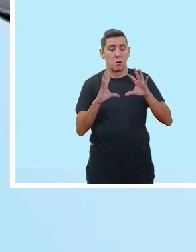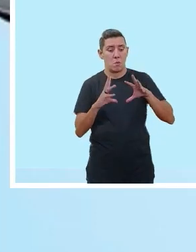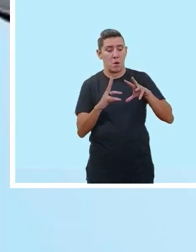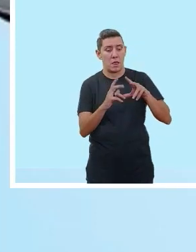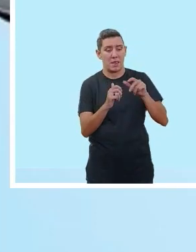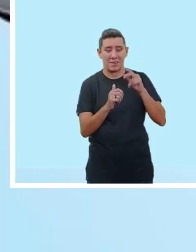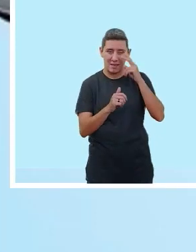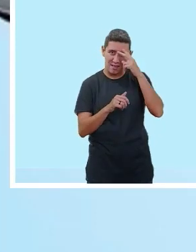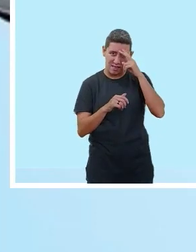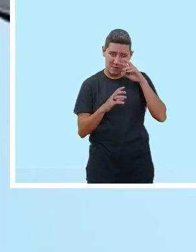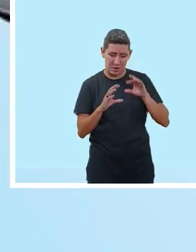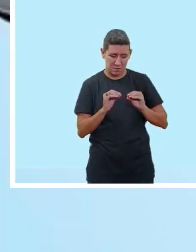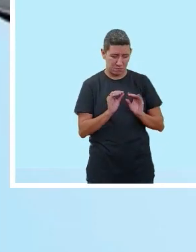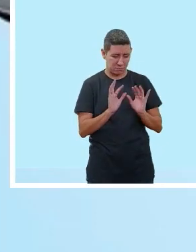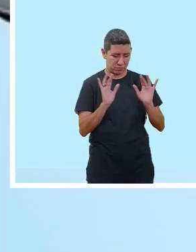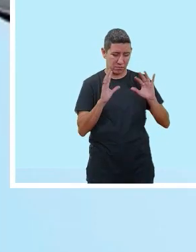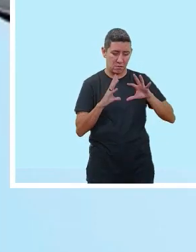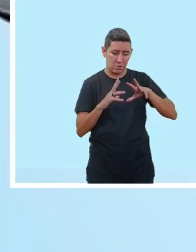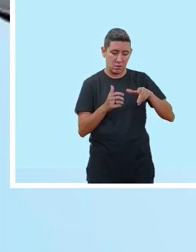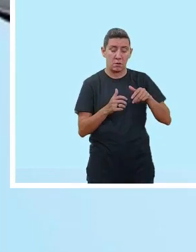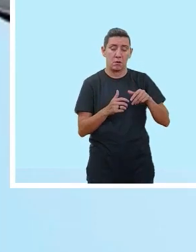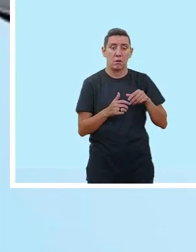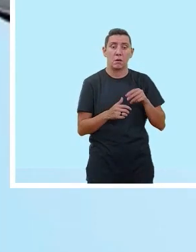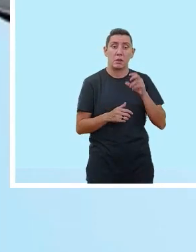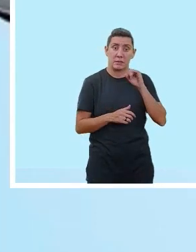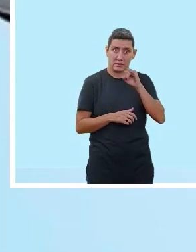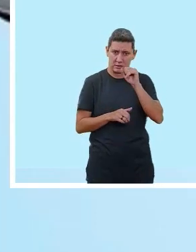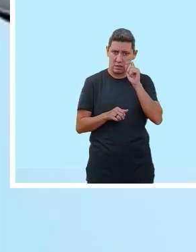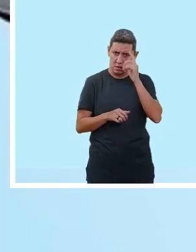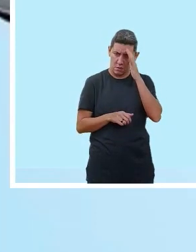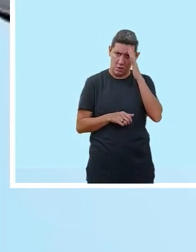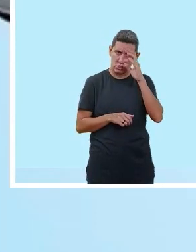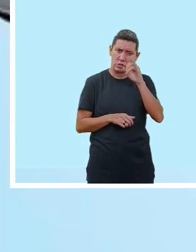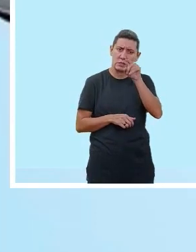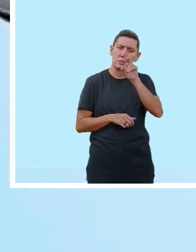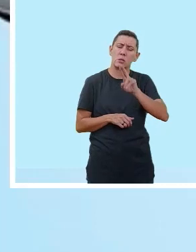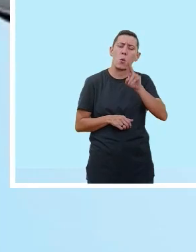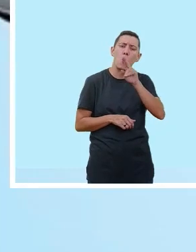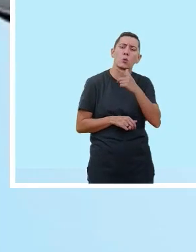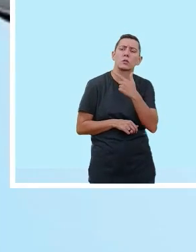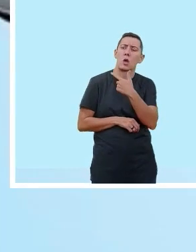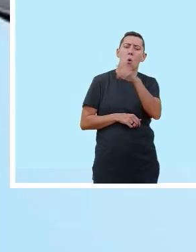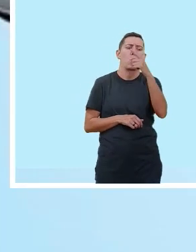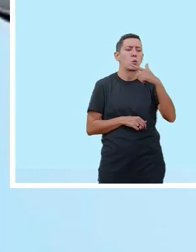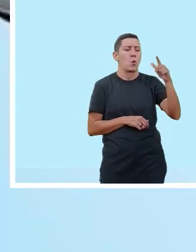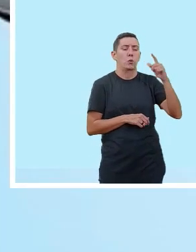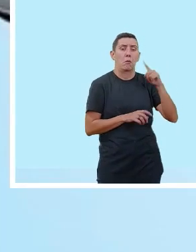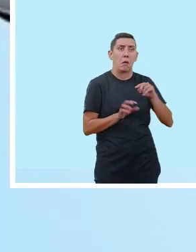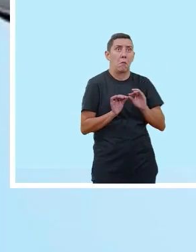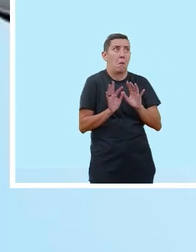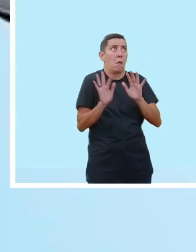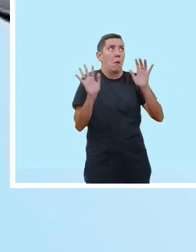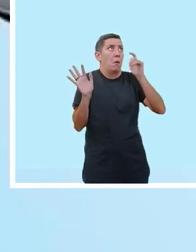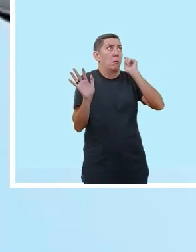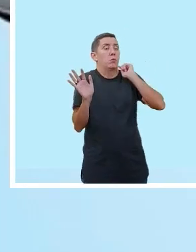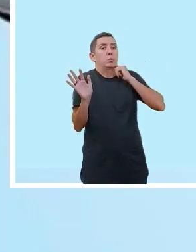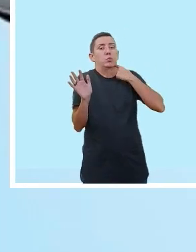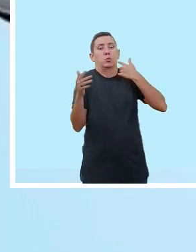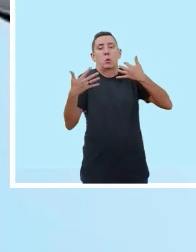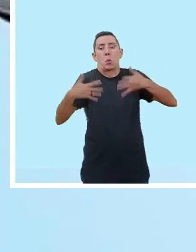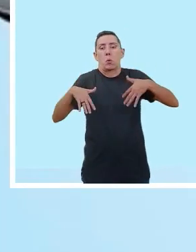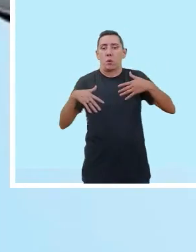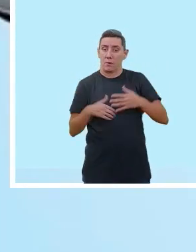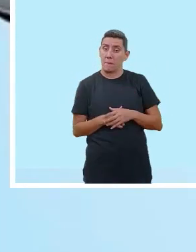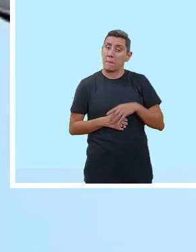uma quantidade de emissão de gás carbônico gigantesca na atmosfera. Então, esse aqui é a aplicação prática, né, de